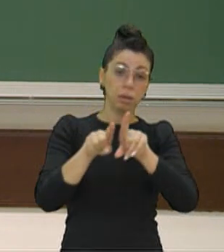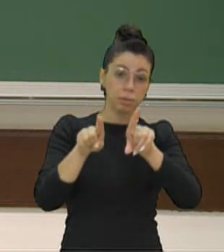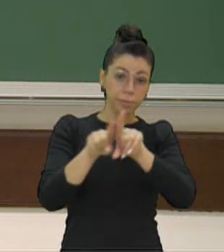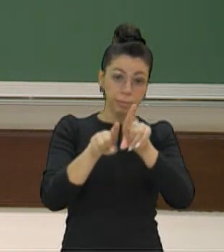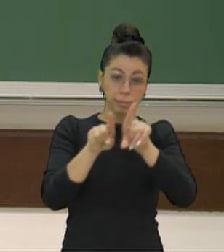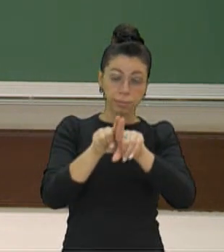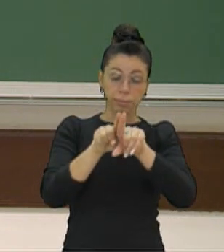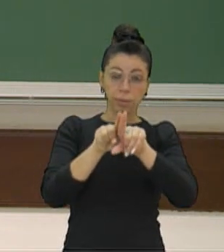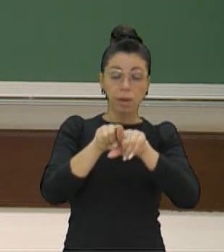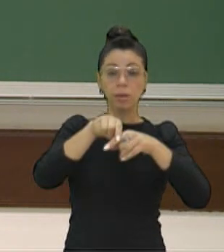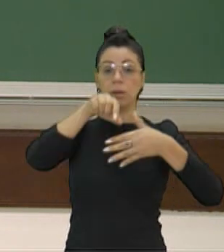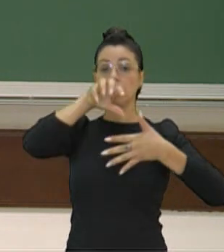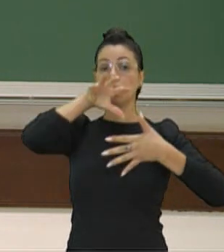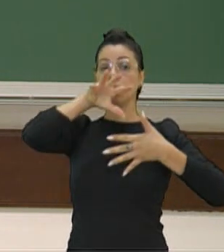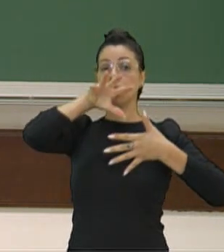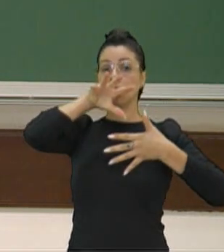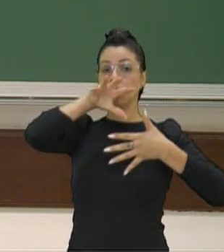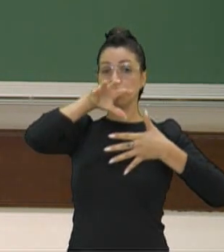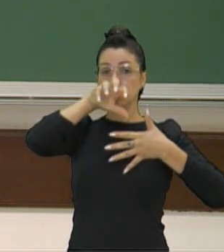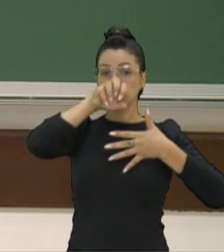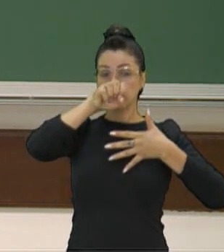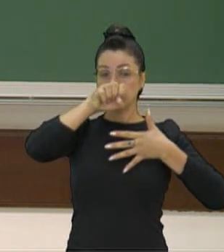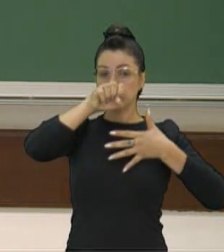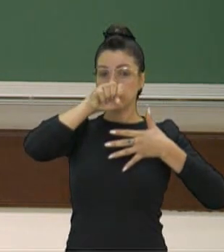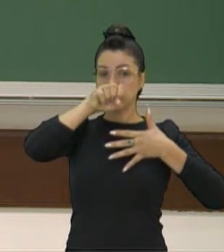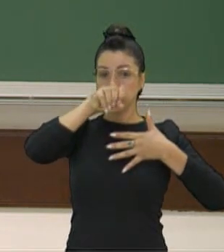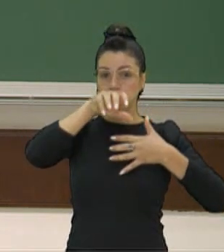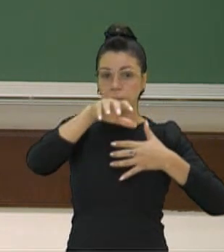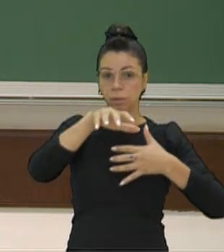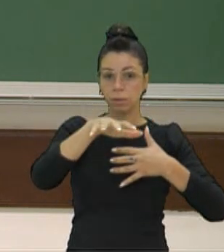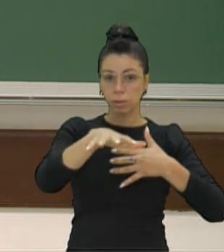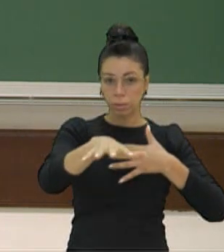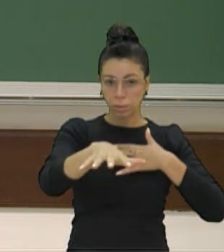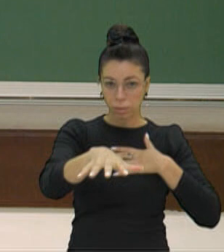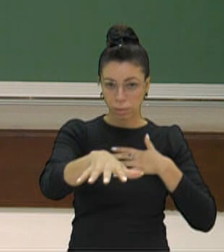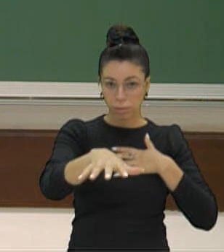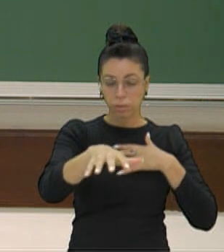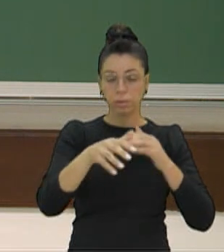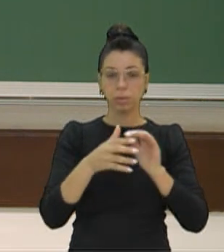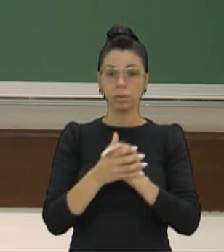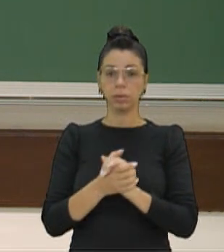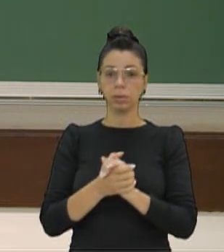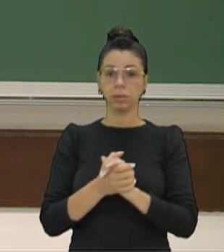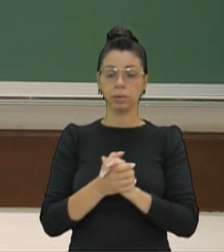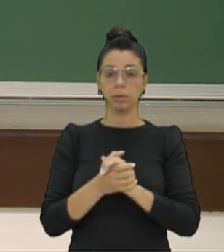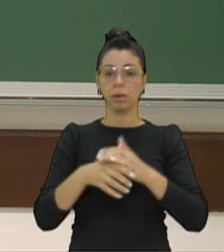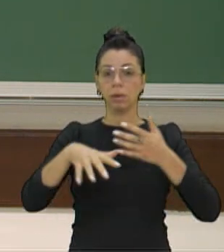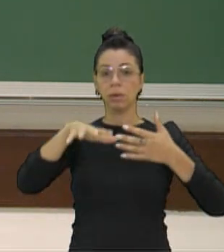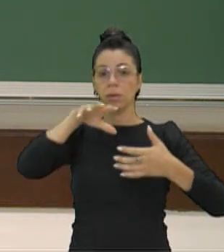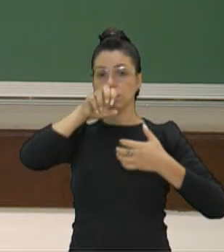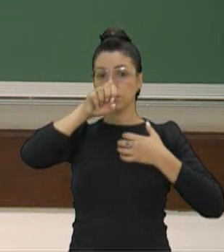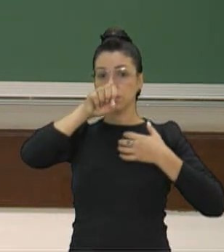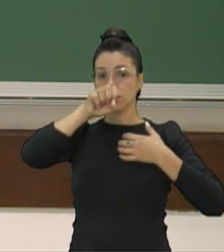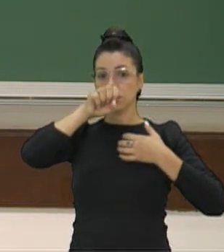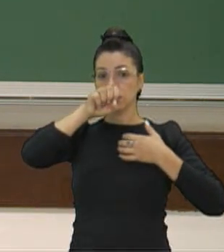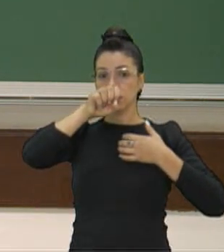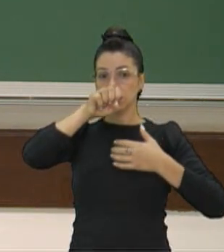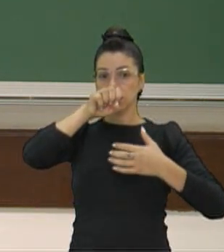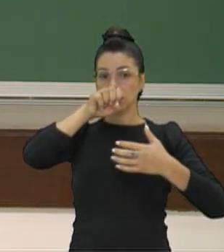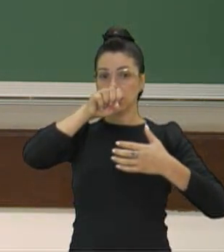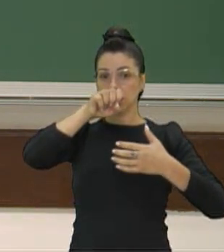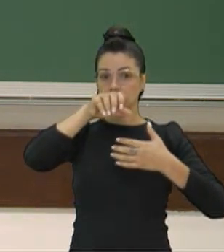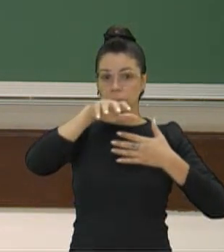quando a gente inspira, o que acontece mesmo com o diafragma? Você lembra? Ele sobe ou ele desce? Quando ele